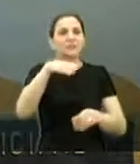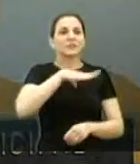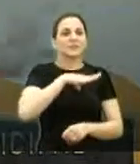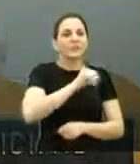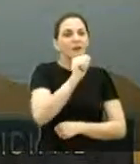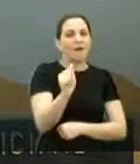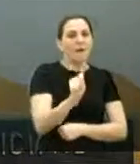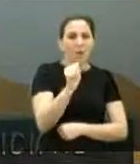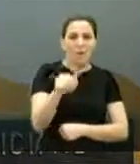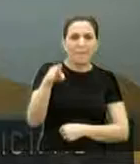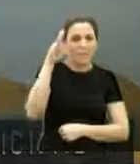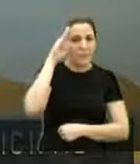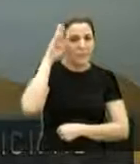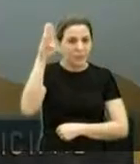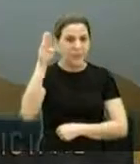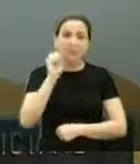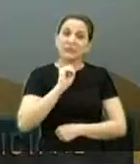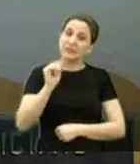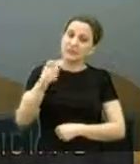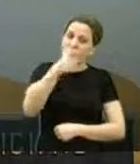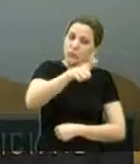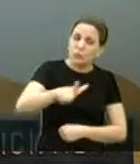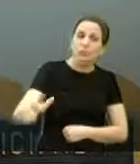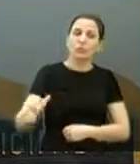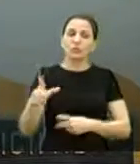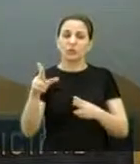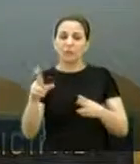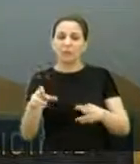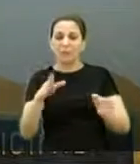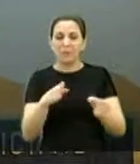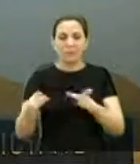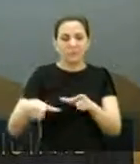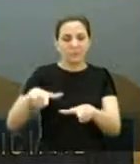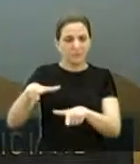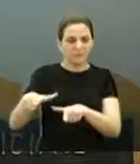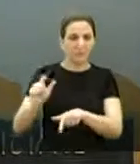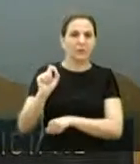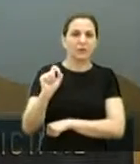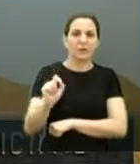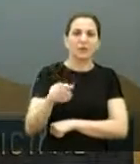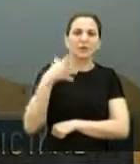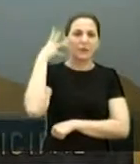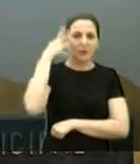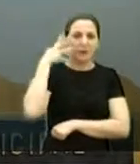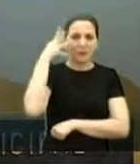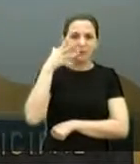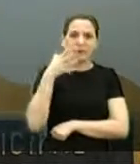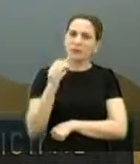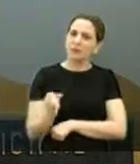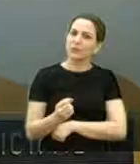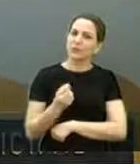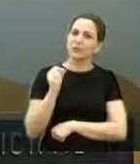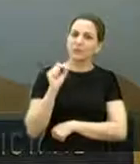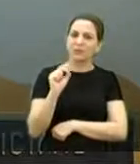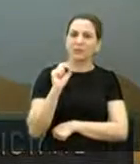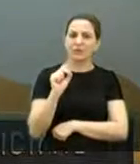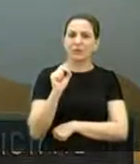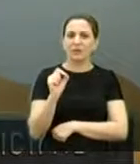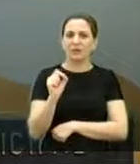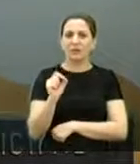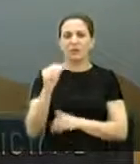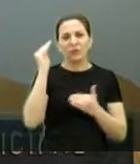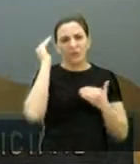cidade, principalmente, eles vão continuar no mandato. Né? Então, essa é a minha fala, minha manifestação. Eu